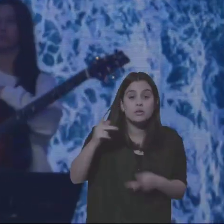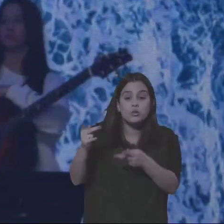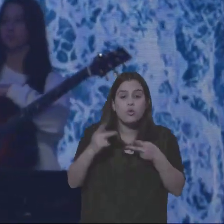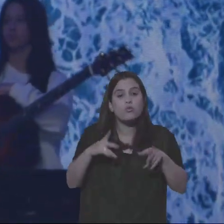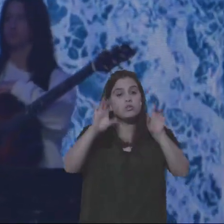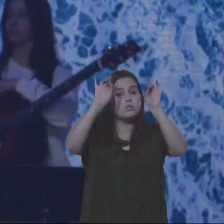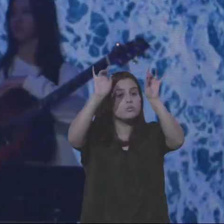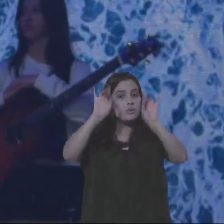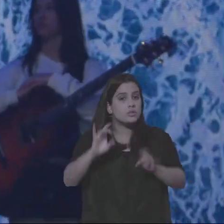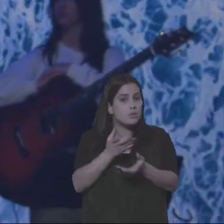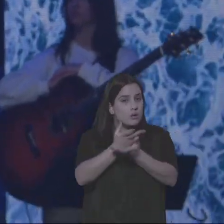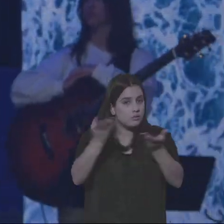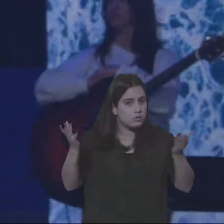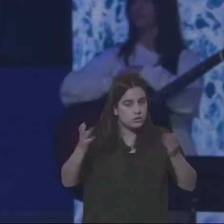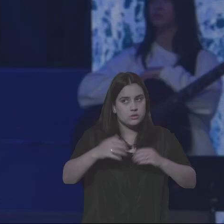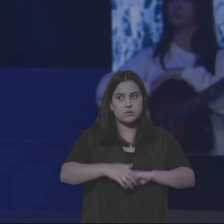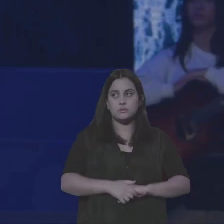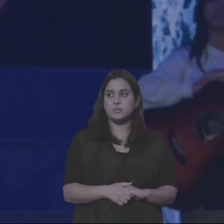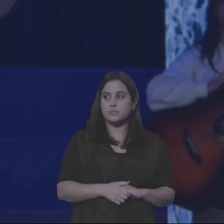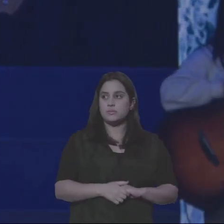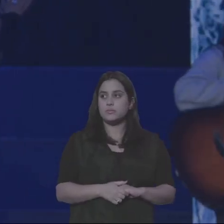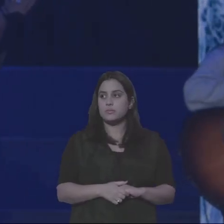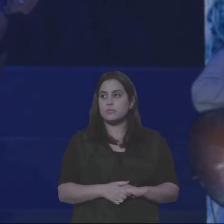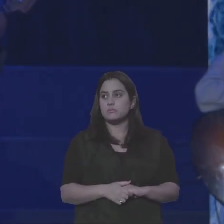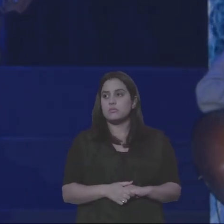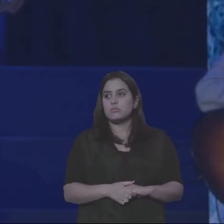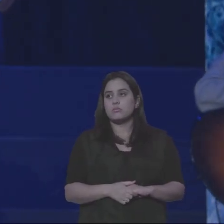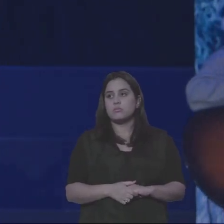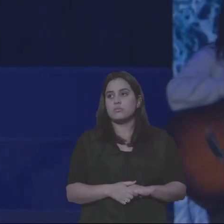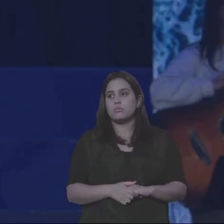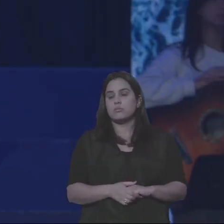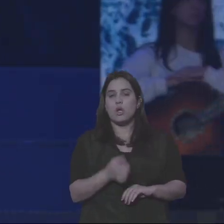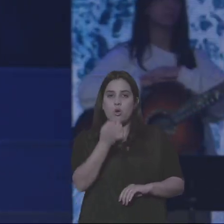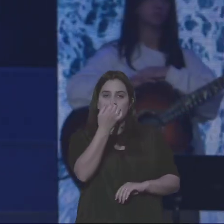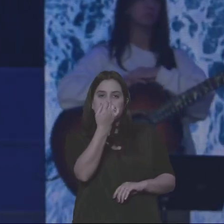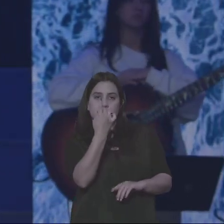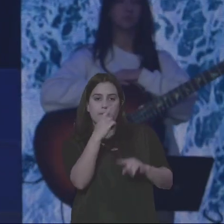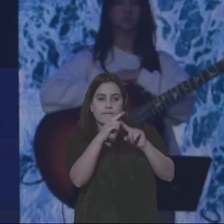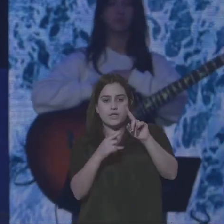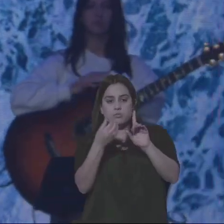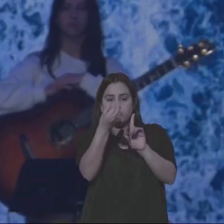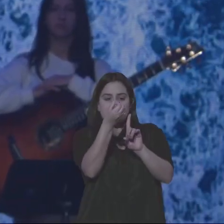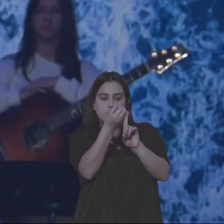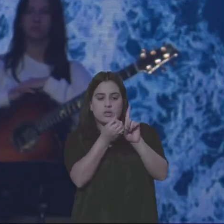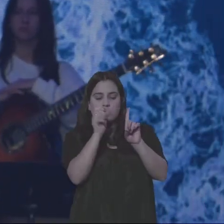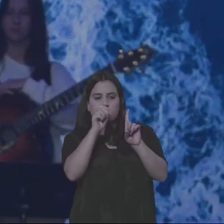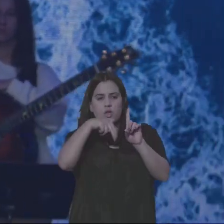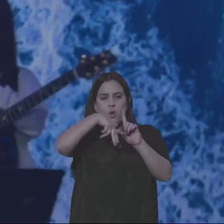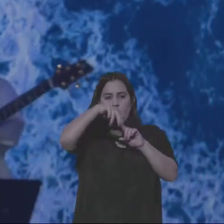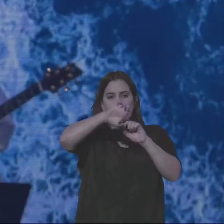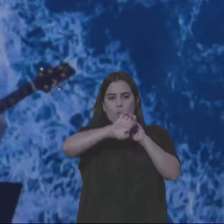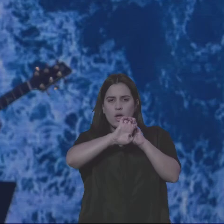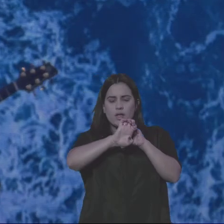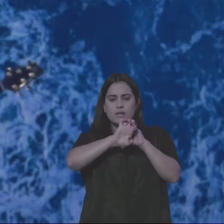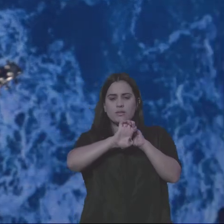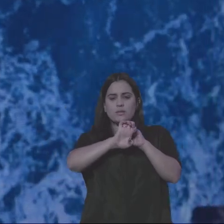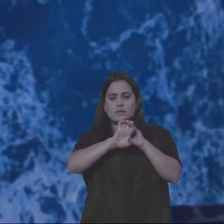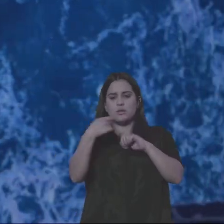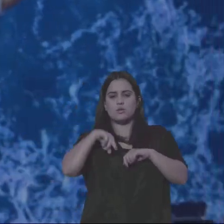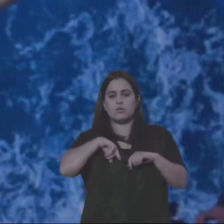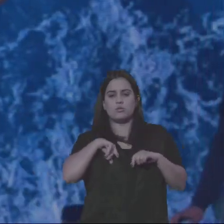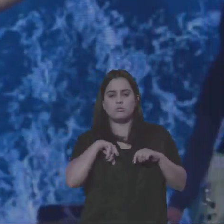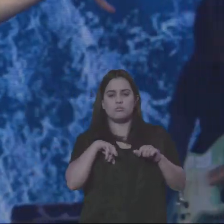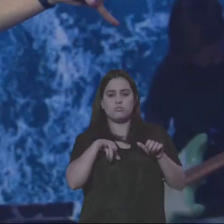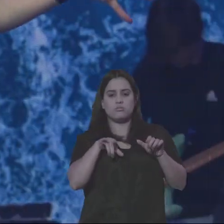vocês, tá? A gente, uma vez por semestre, tem uma coisa que chama One Vision. E é quando a gente reúne a